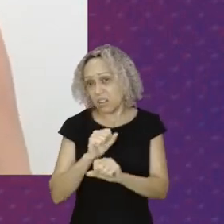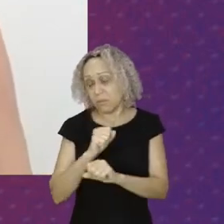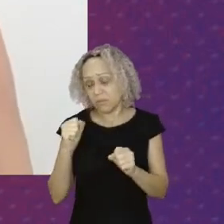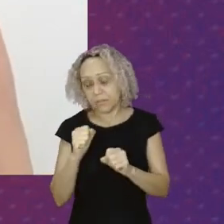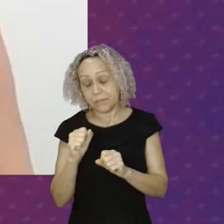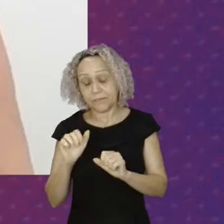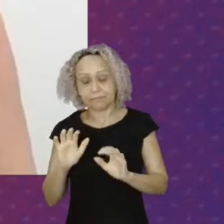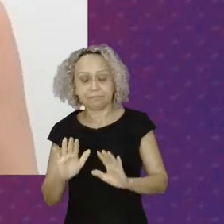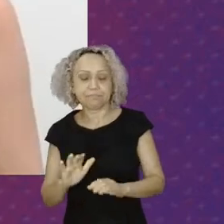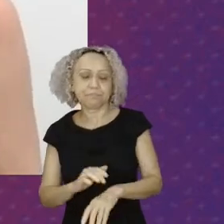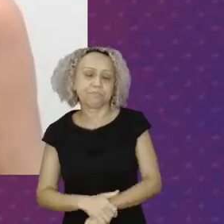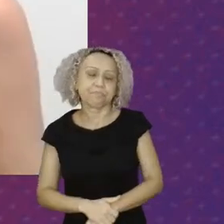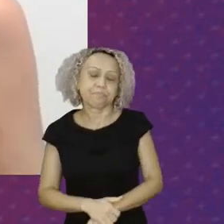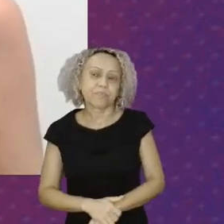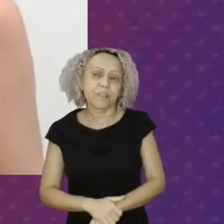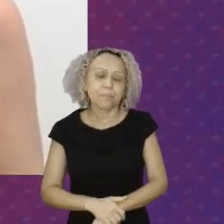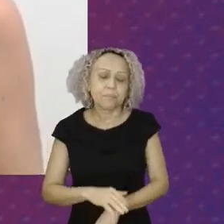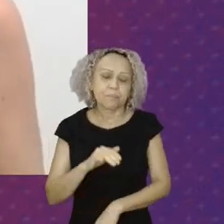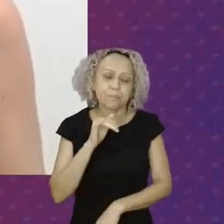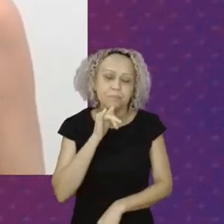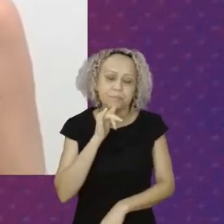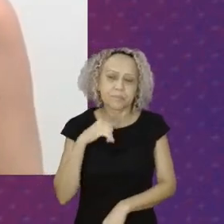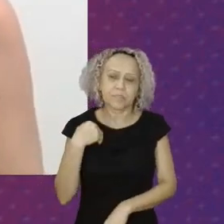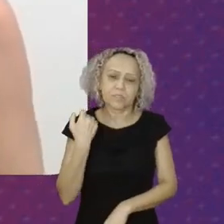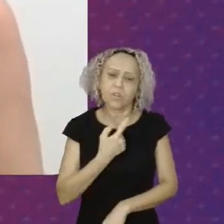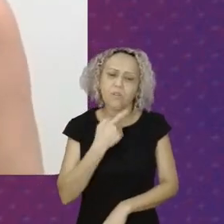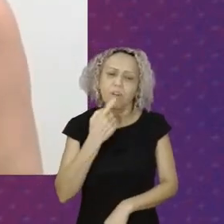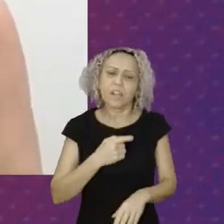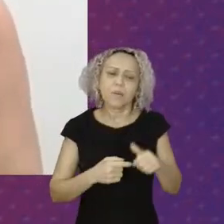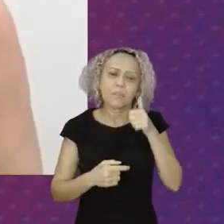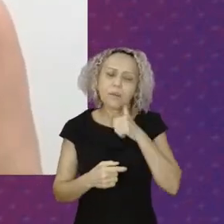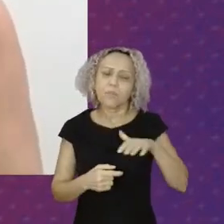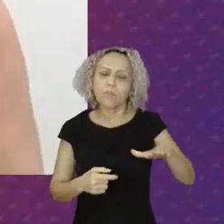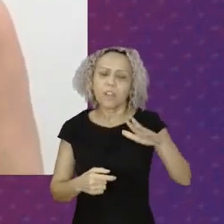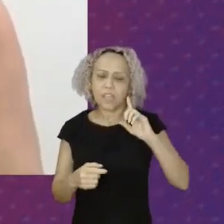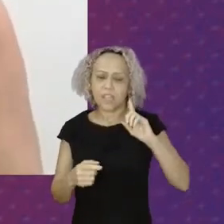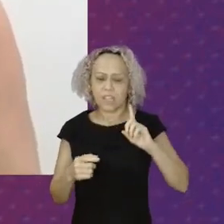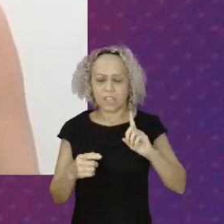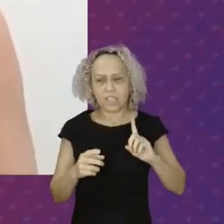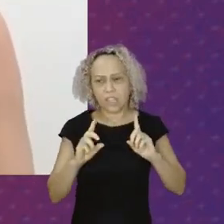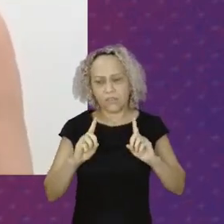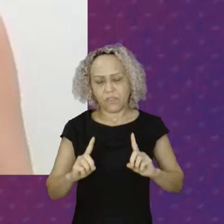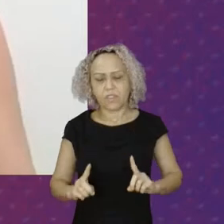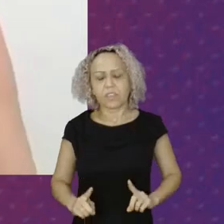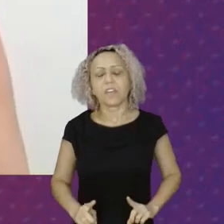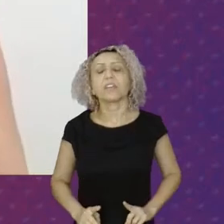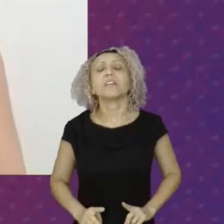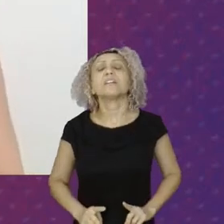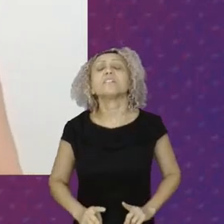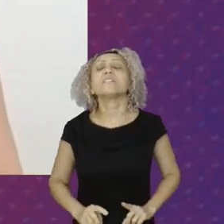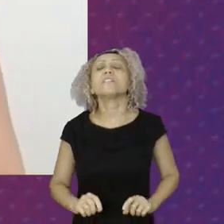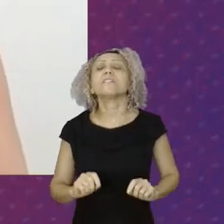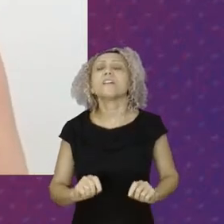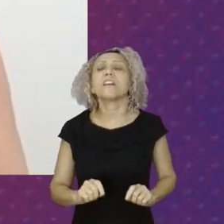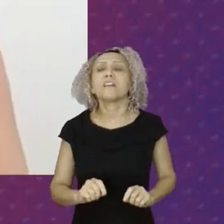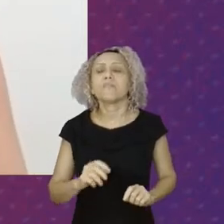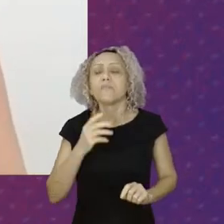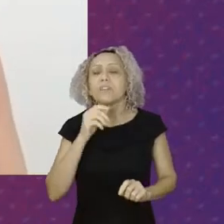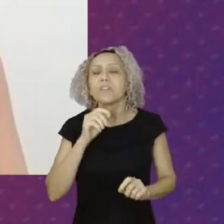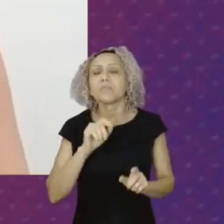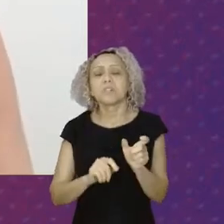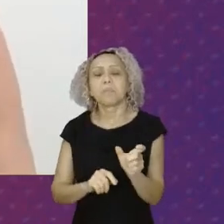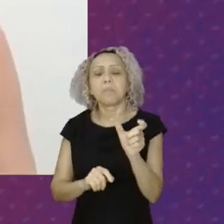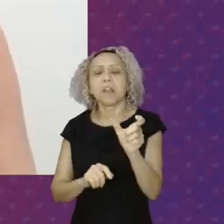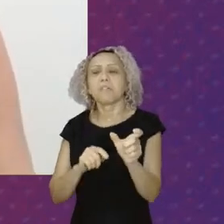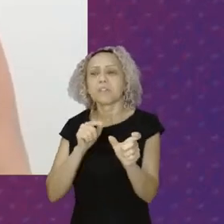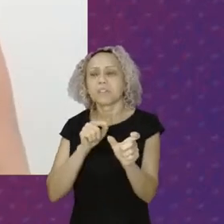profissional, quando nós falamos da mulher com deficiência, de novo, a palavra primordial